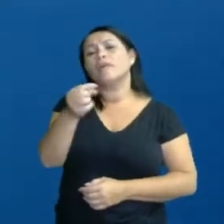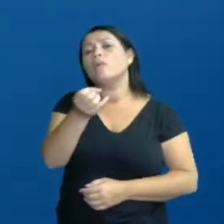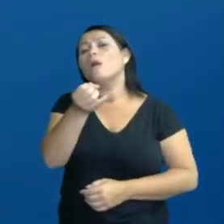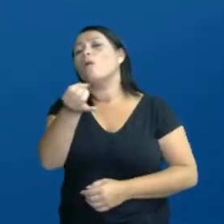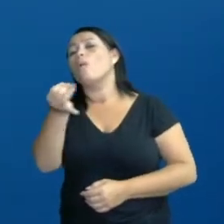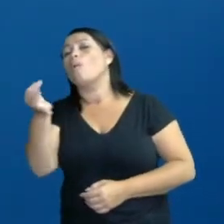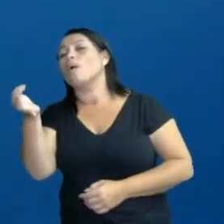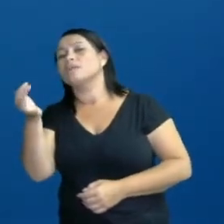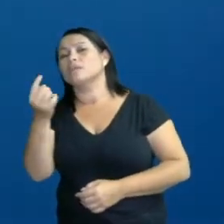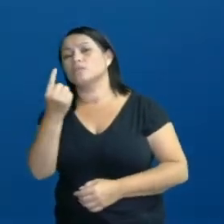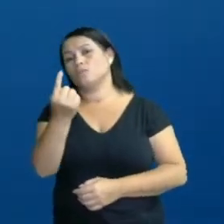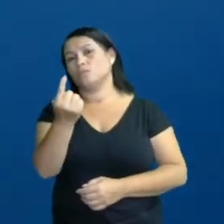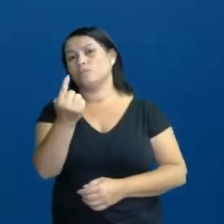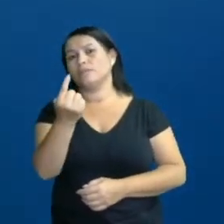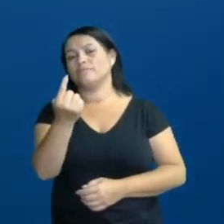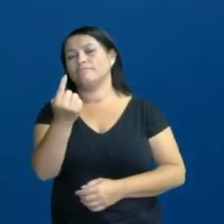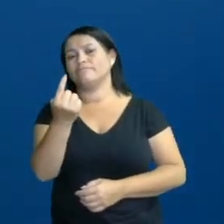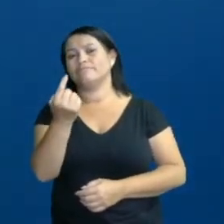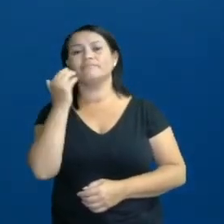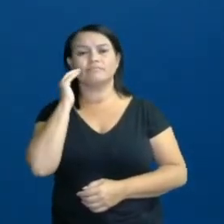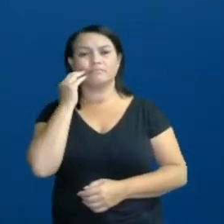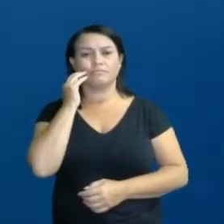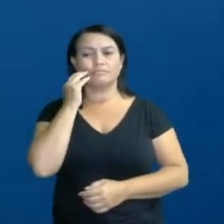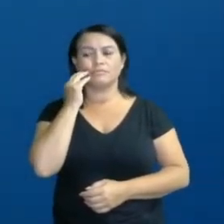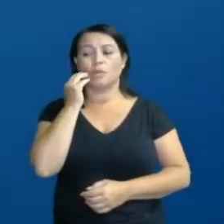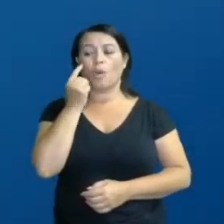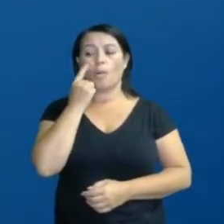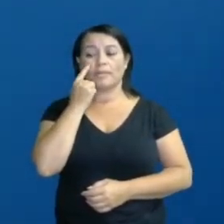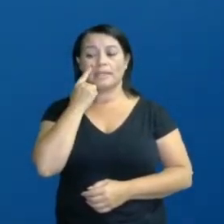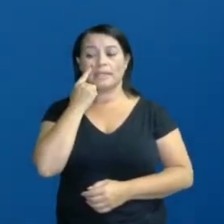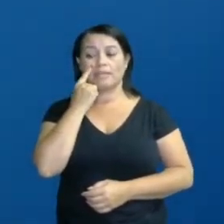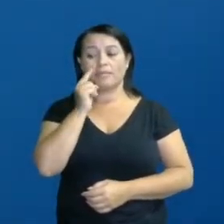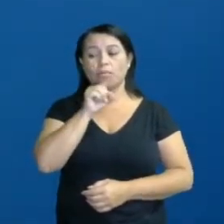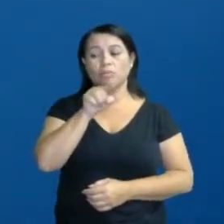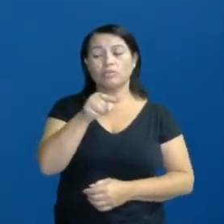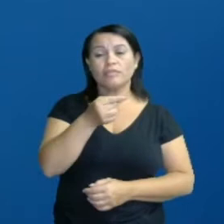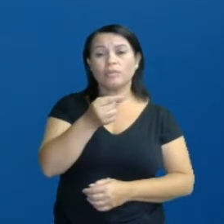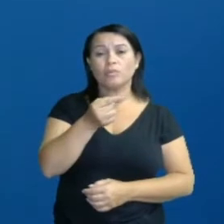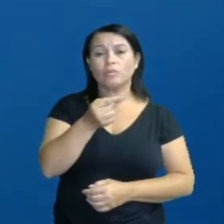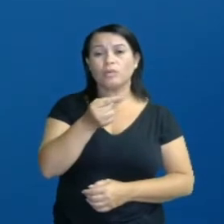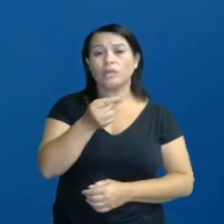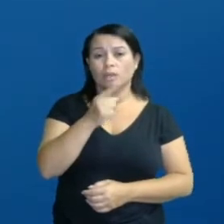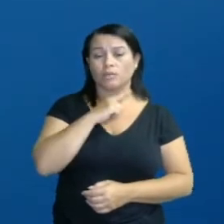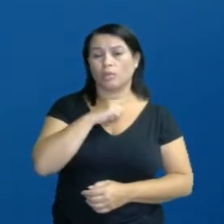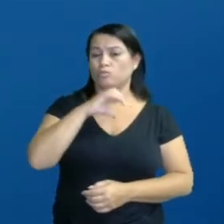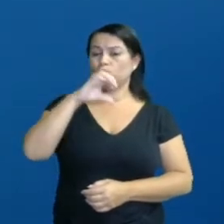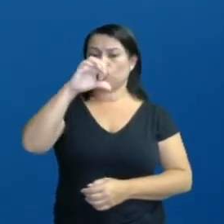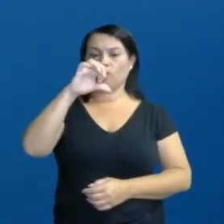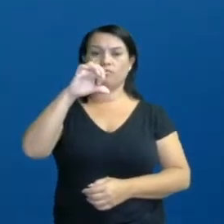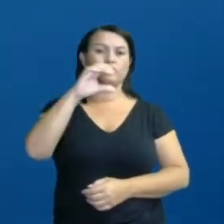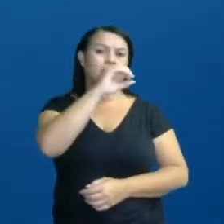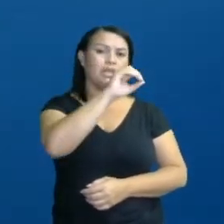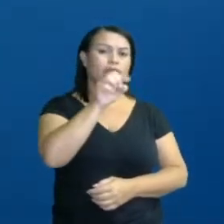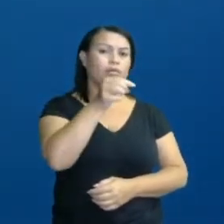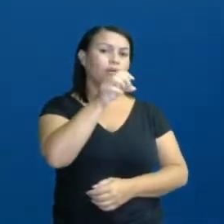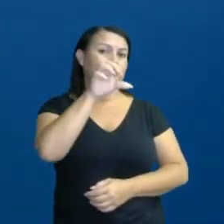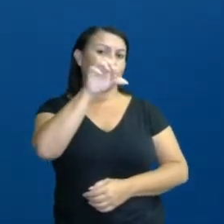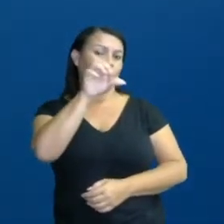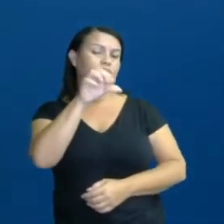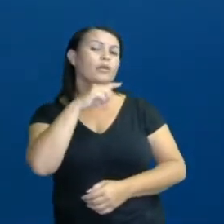quantas casas? Uma casa, não é isso? Ó, depois da vírgula, eu tenho apenas o número 9. Então, eu